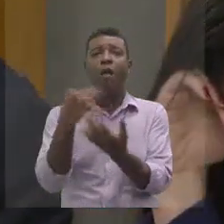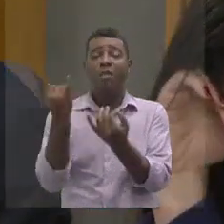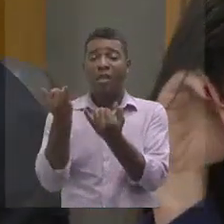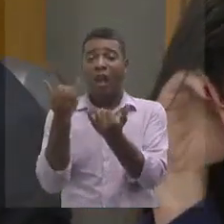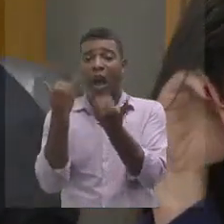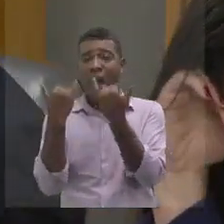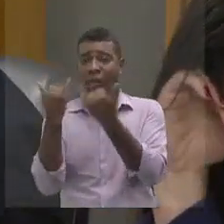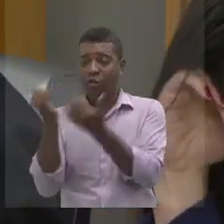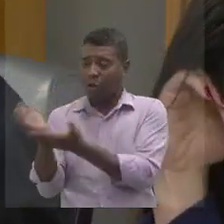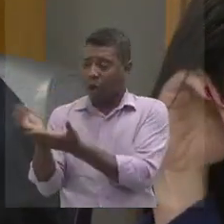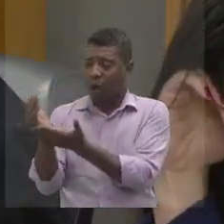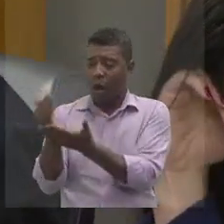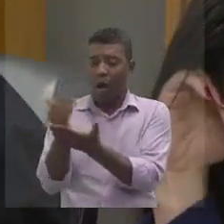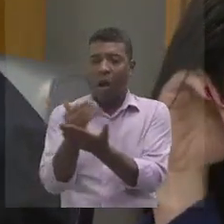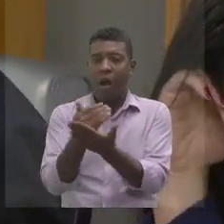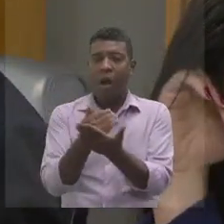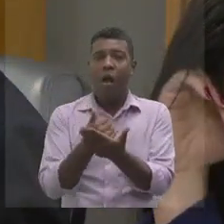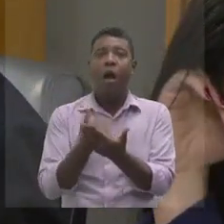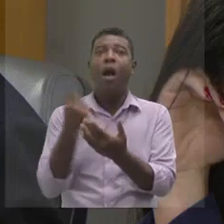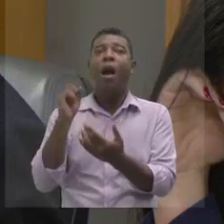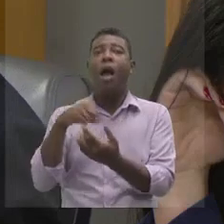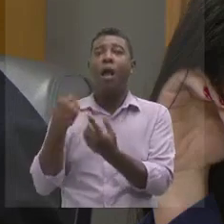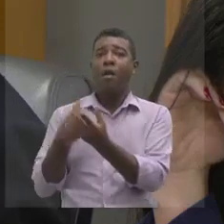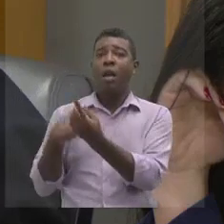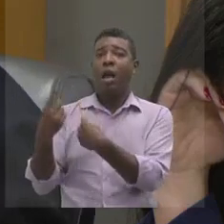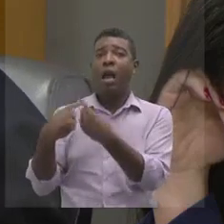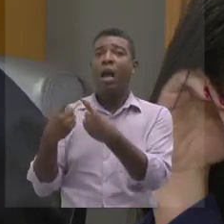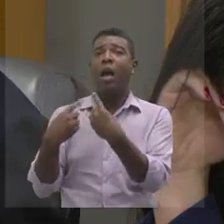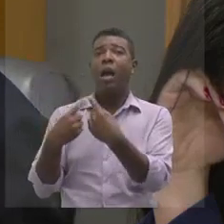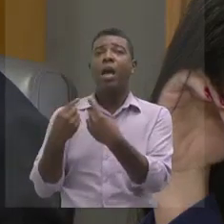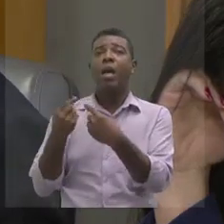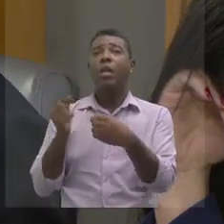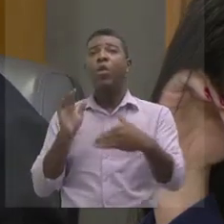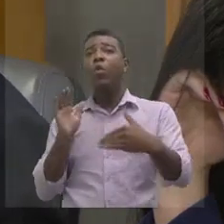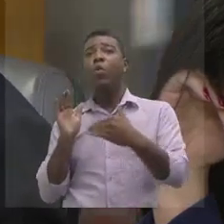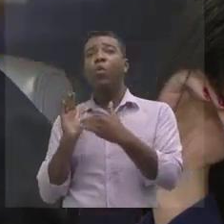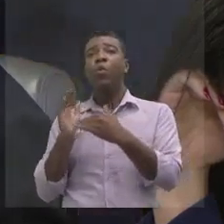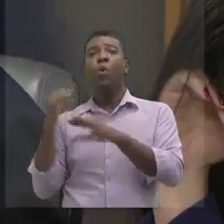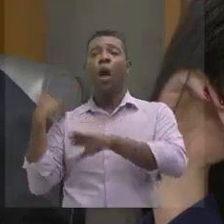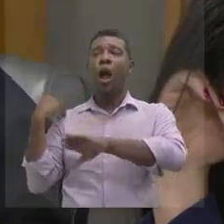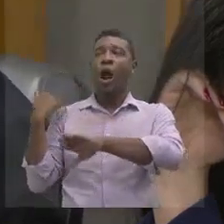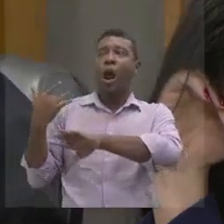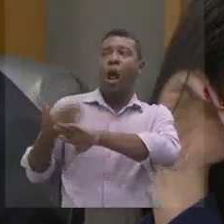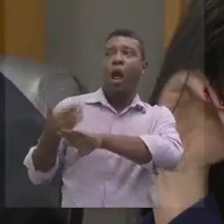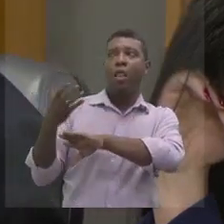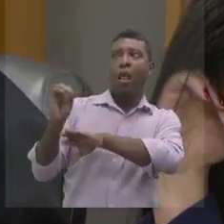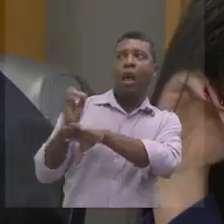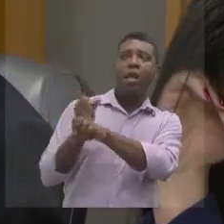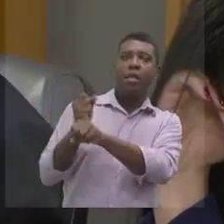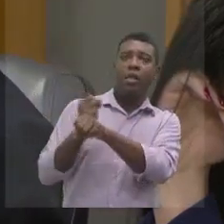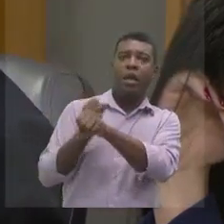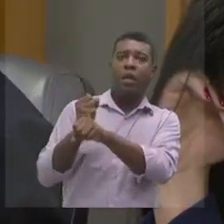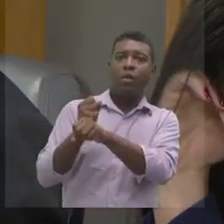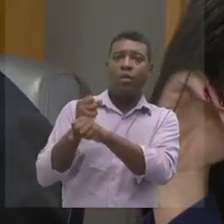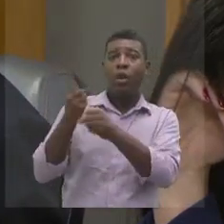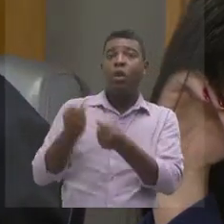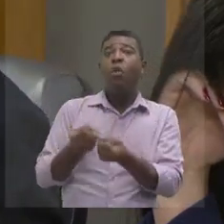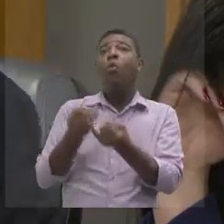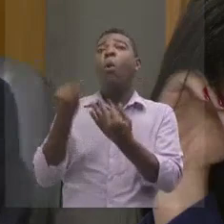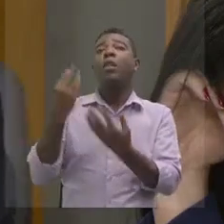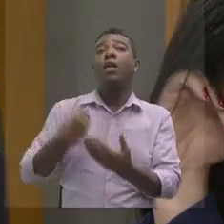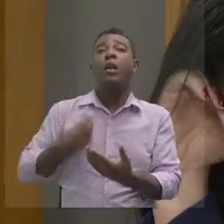de acidentes recorrentes naquela Rodovia nos últimos 10 anos e quantas vidas ali foram ceifadas